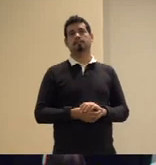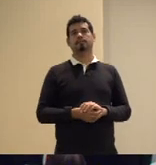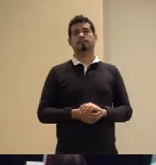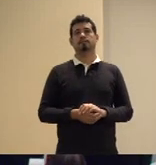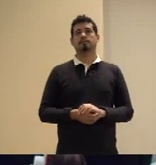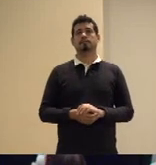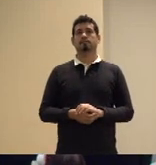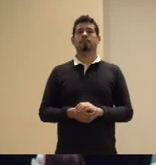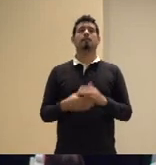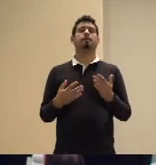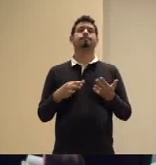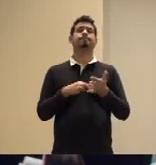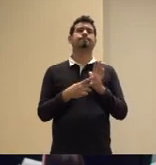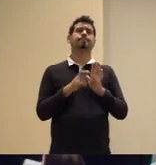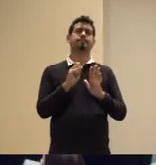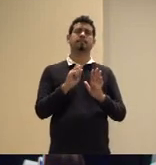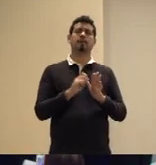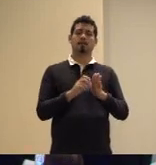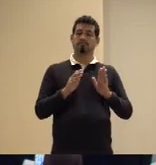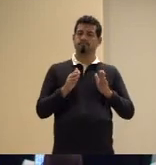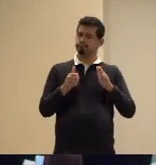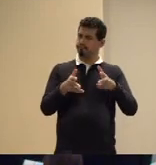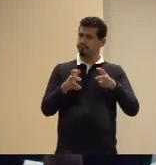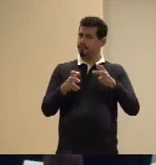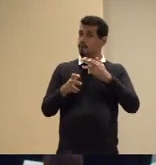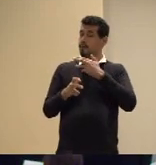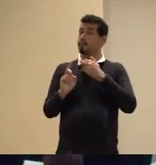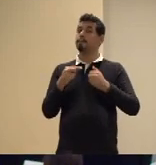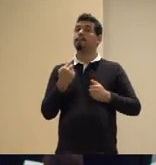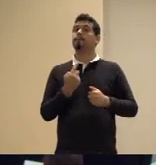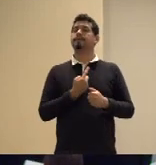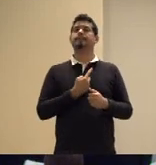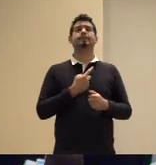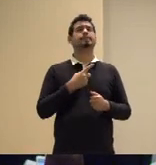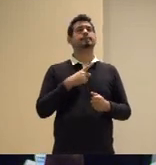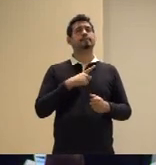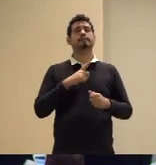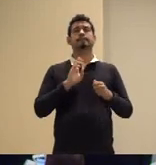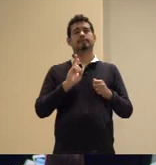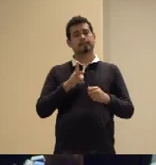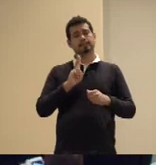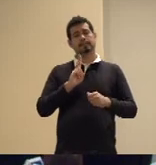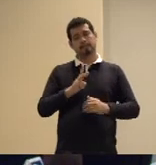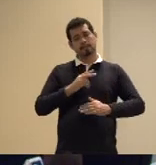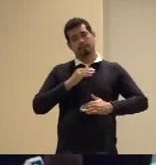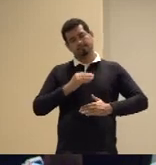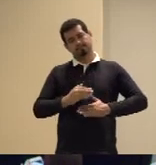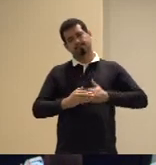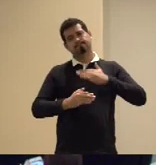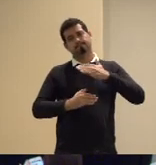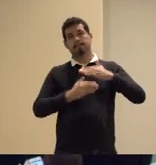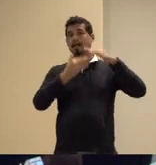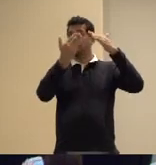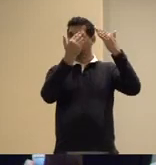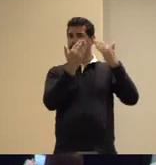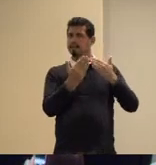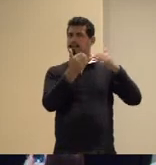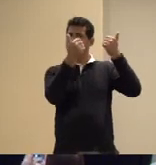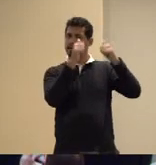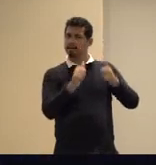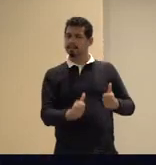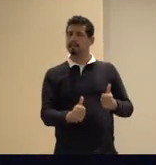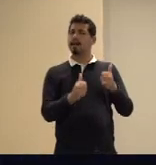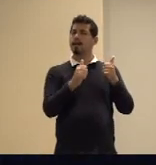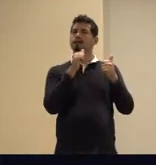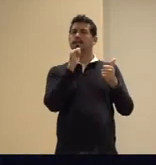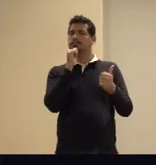audiência concentrada serve exatamente para isso, para a gente, periodicamente, analisar qualquer medida